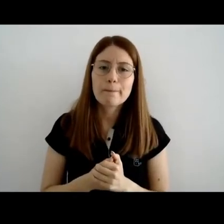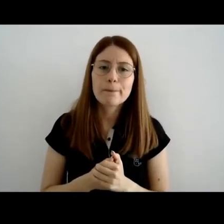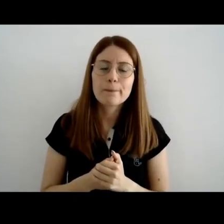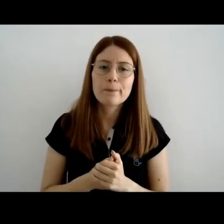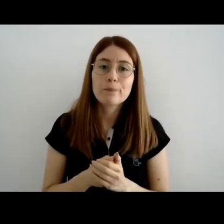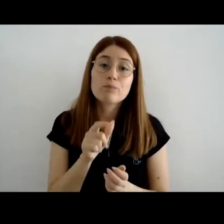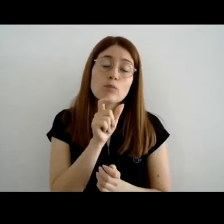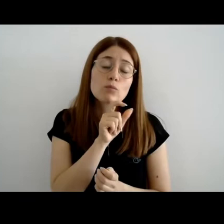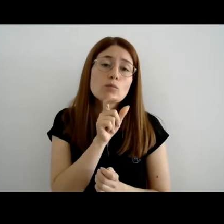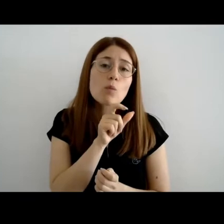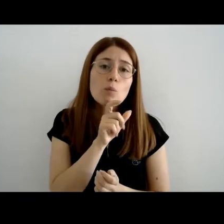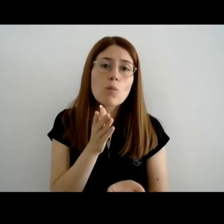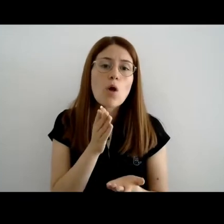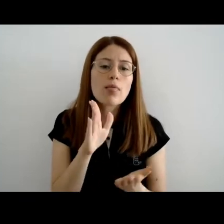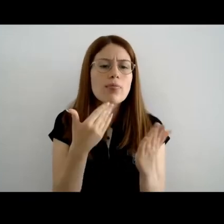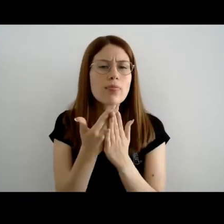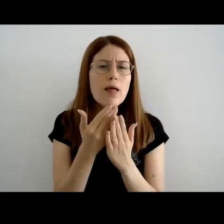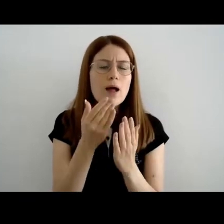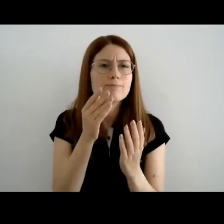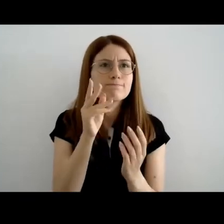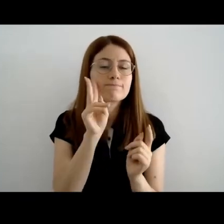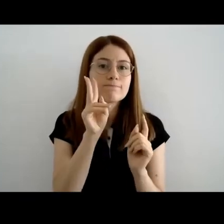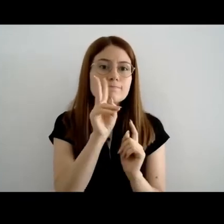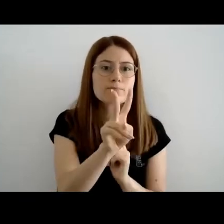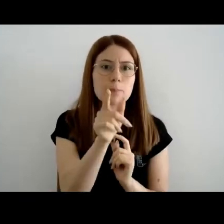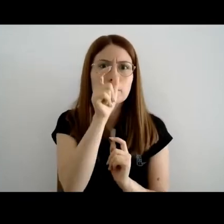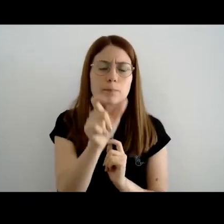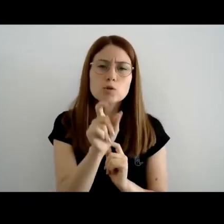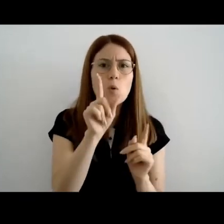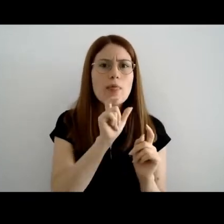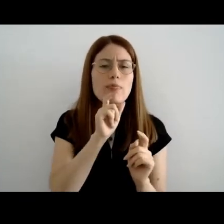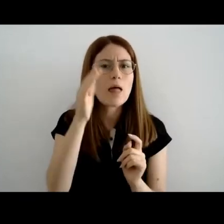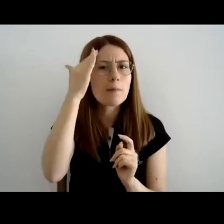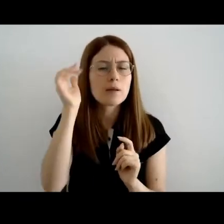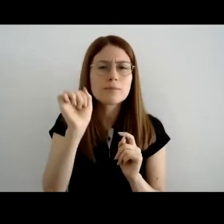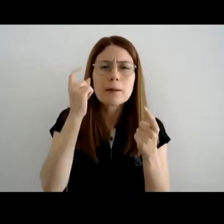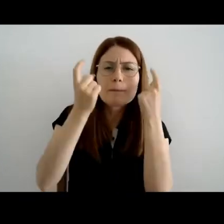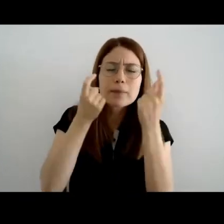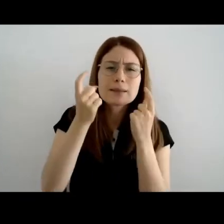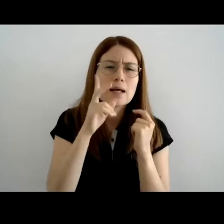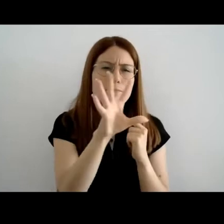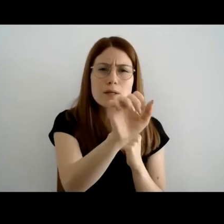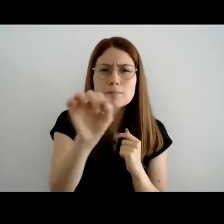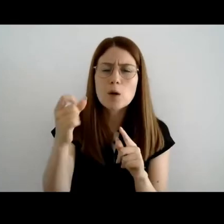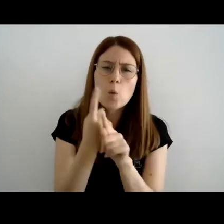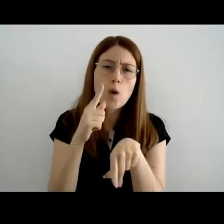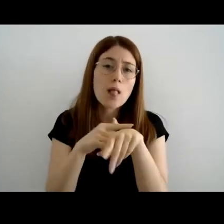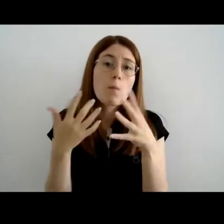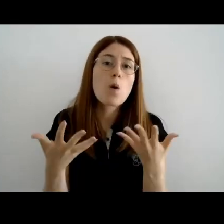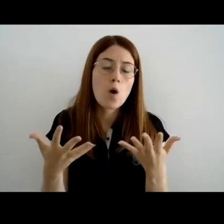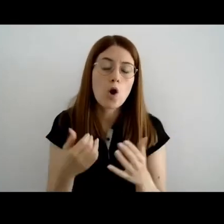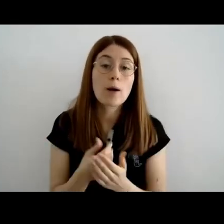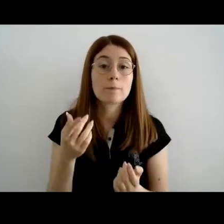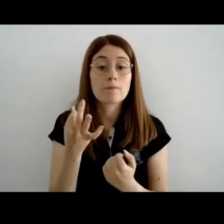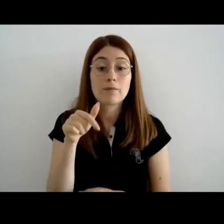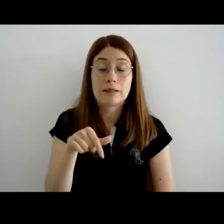nos possam fazer encontrar pessoas aptas a pensar e a interpretar os sinais dos tempos. E a configuração do INA nestes termos confere